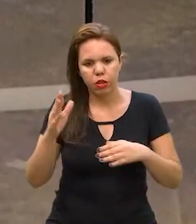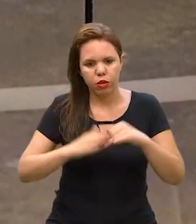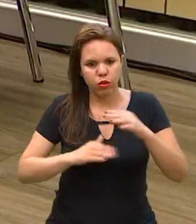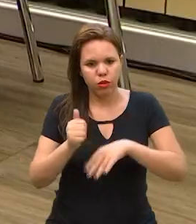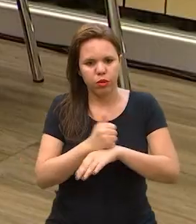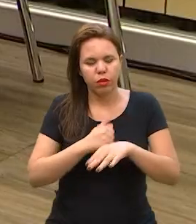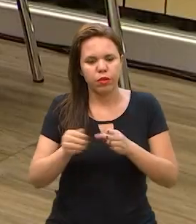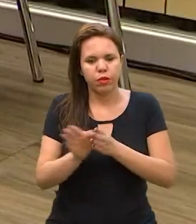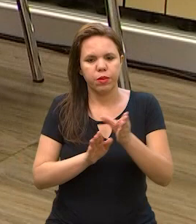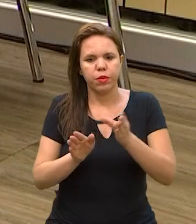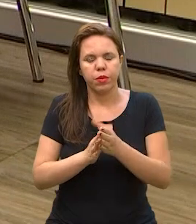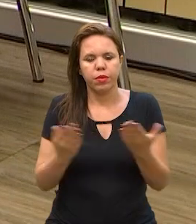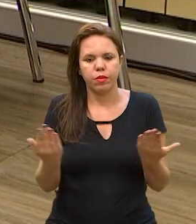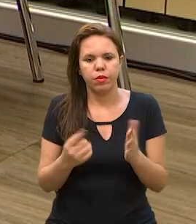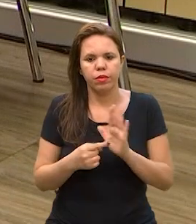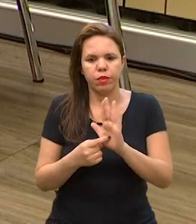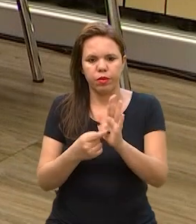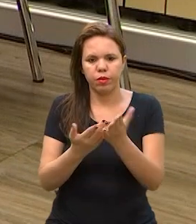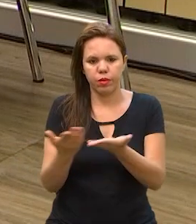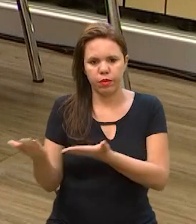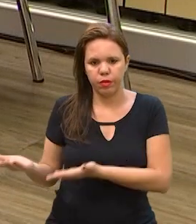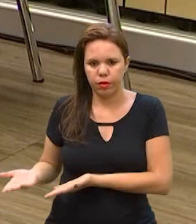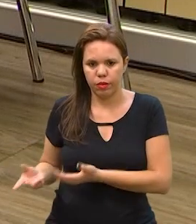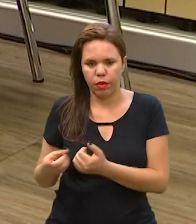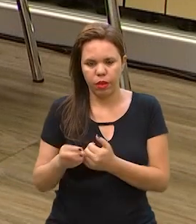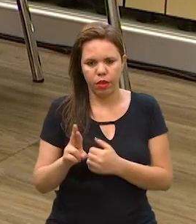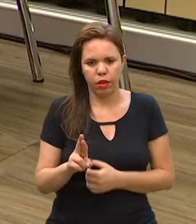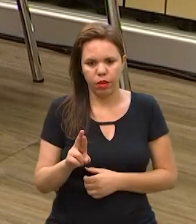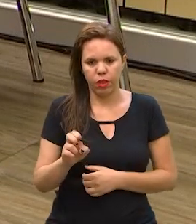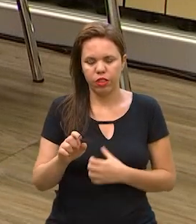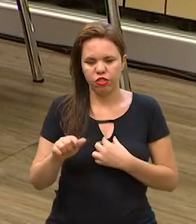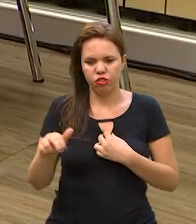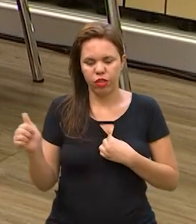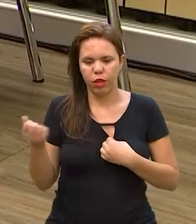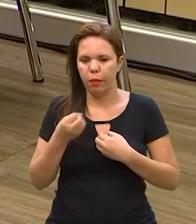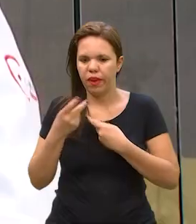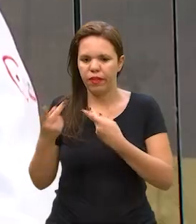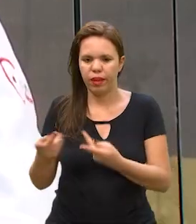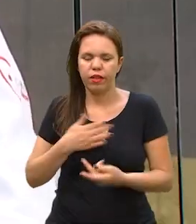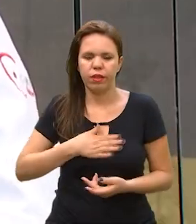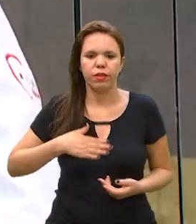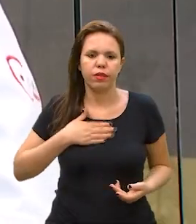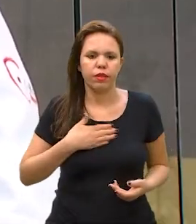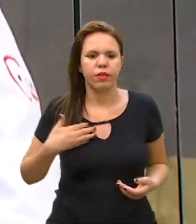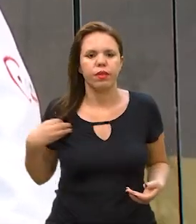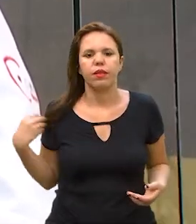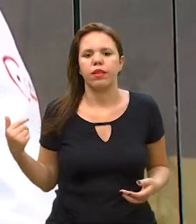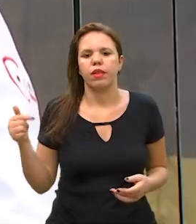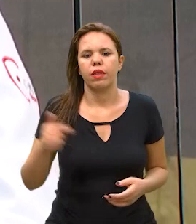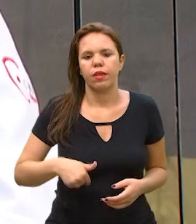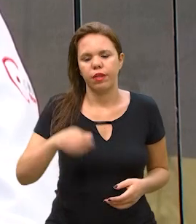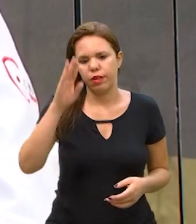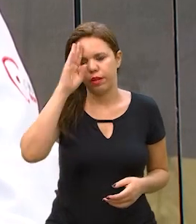orientar. Por isso, já estou aqui apresentando para vocês a doutora Regina. Seja bem-vinda. Muito prazer em estar aqui e principalmente falar de um tema